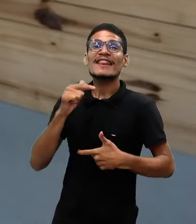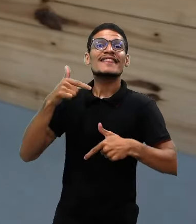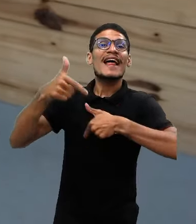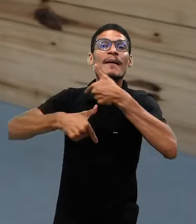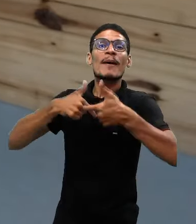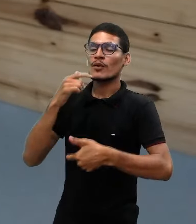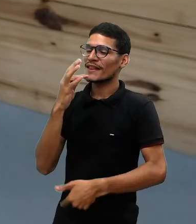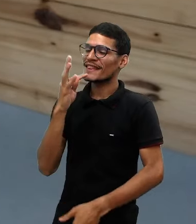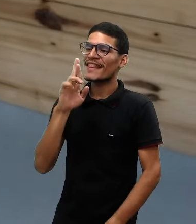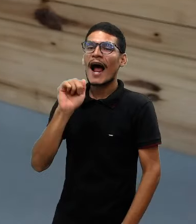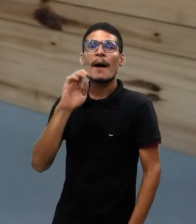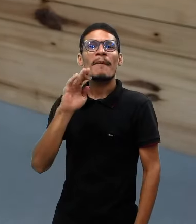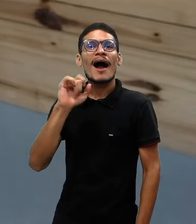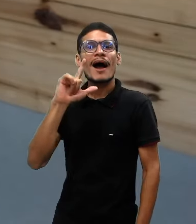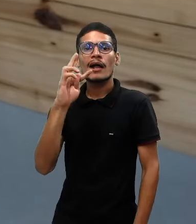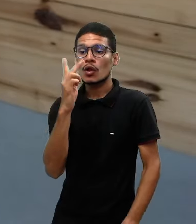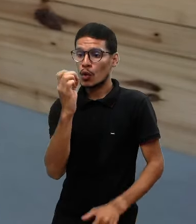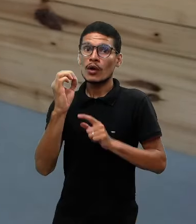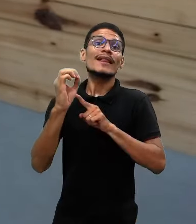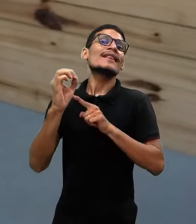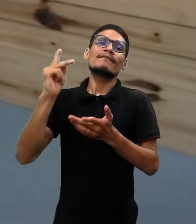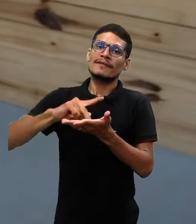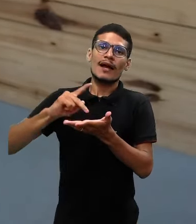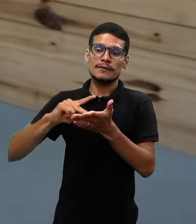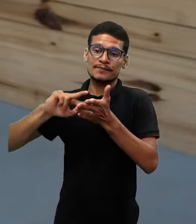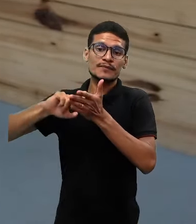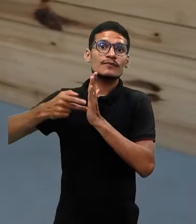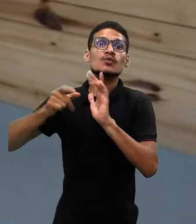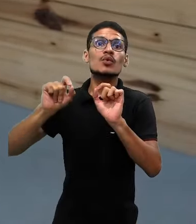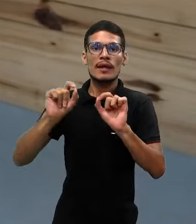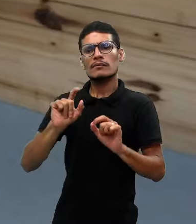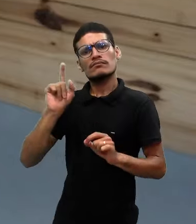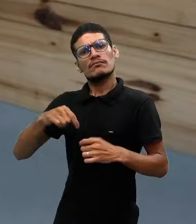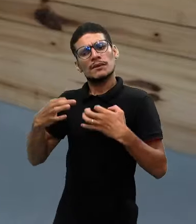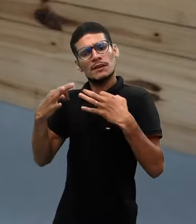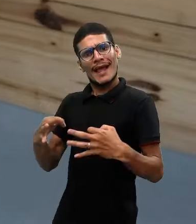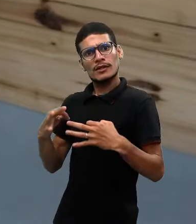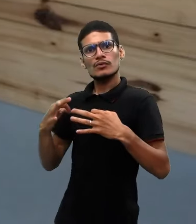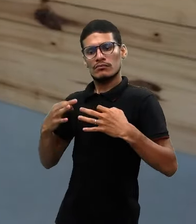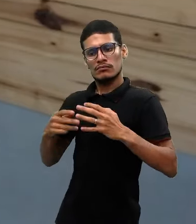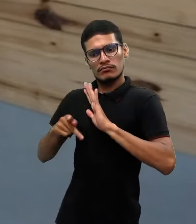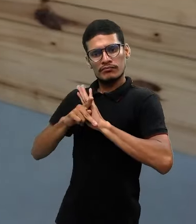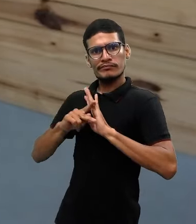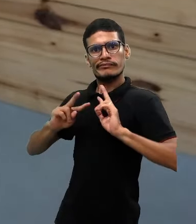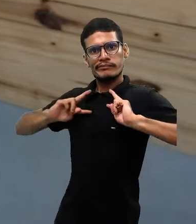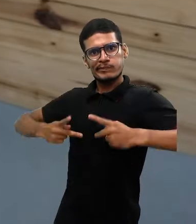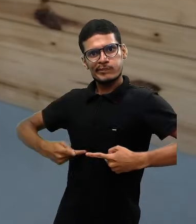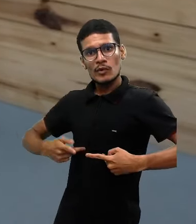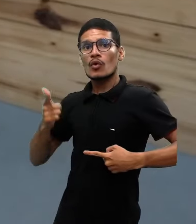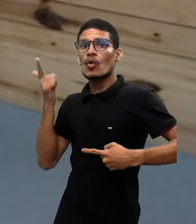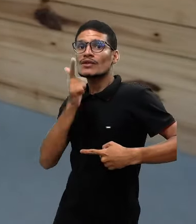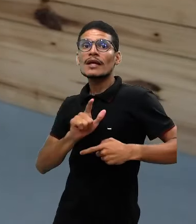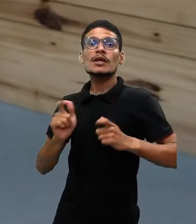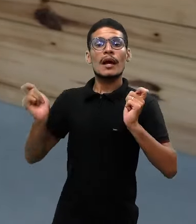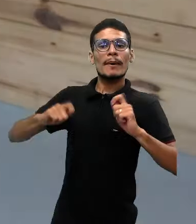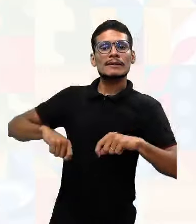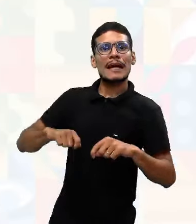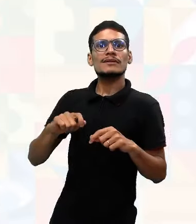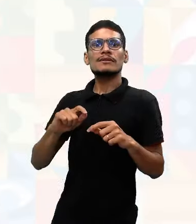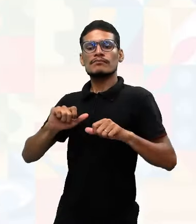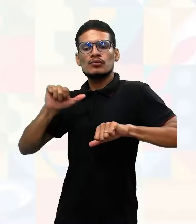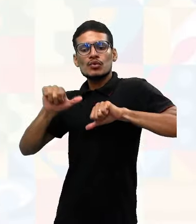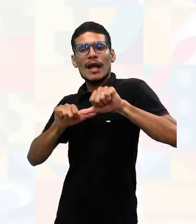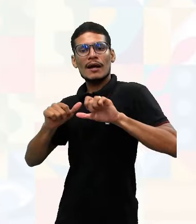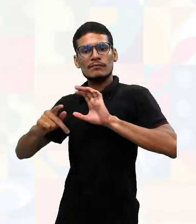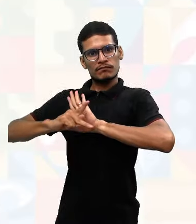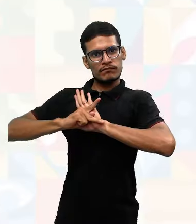O trabalho, ele dignifica o indivíduo. Ele confere a capacidade de modificar a si próprio e de